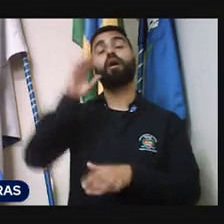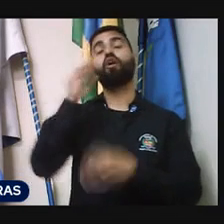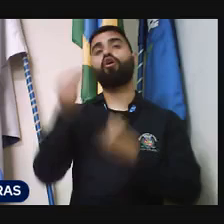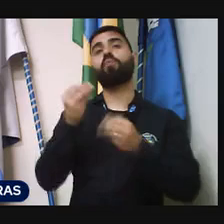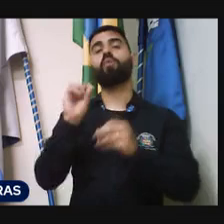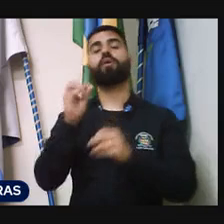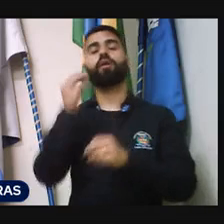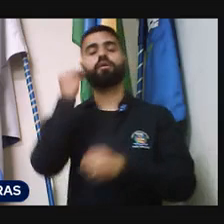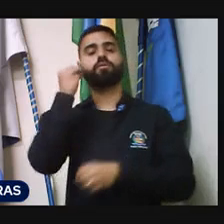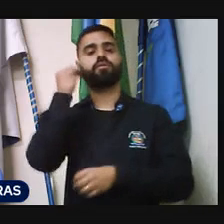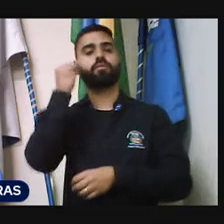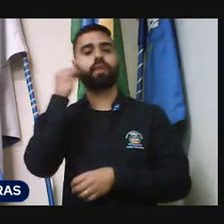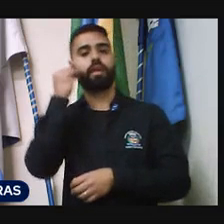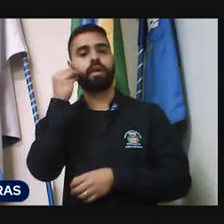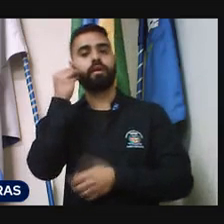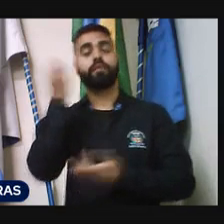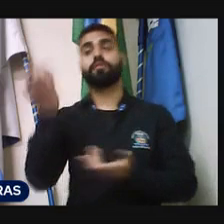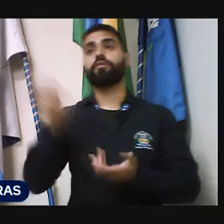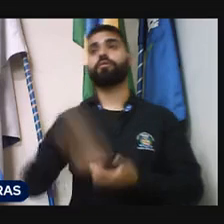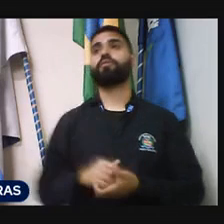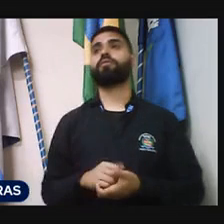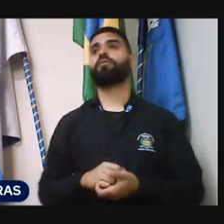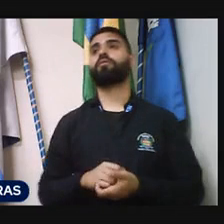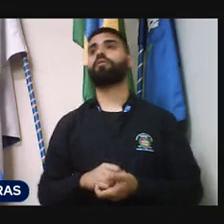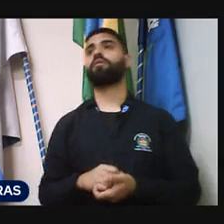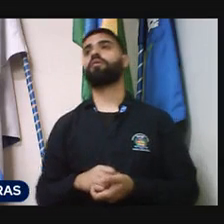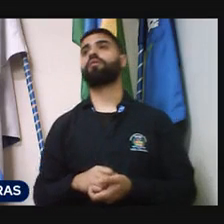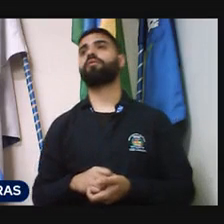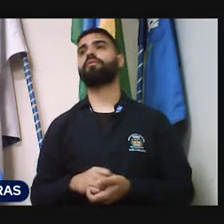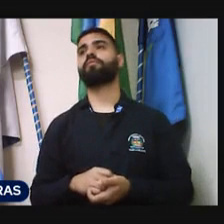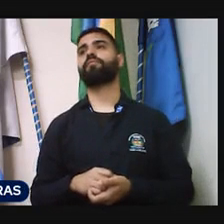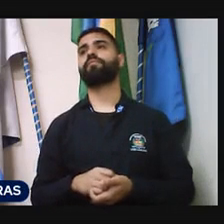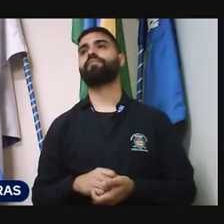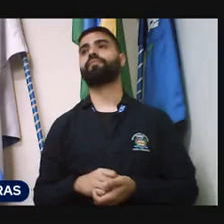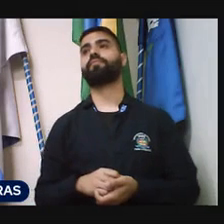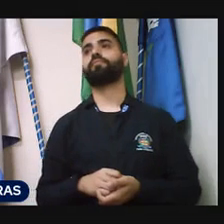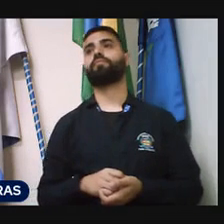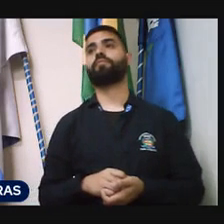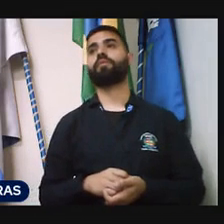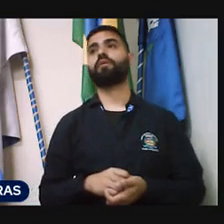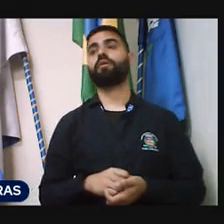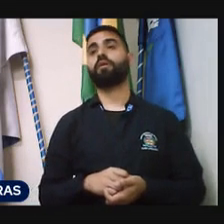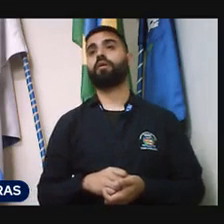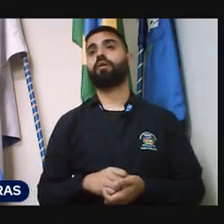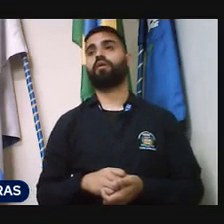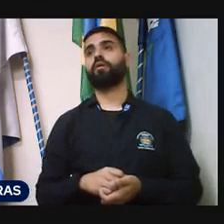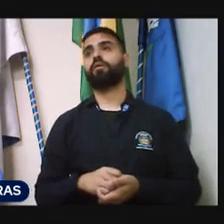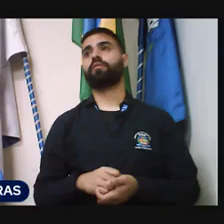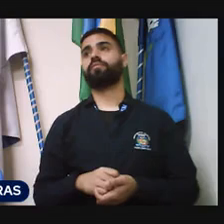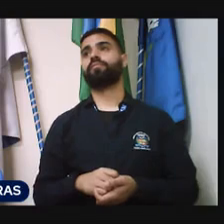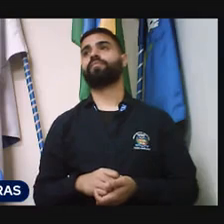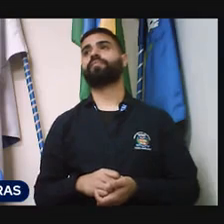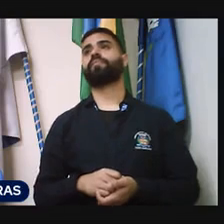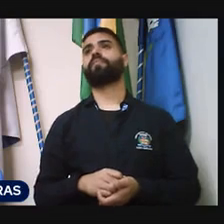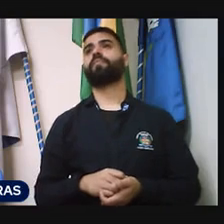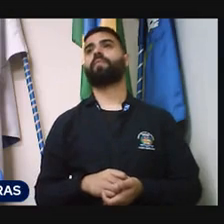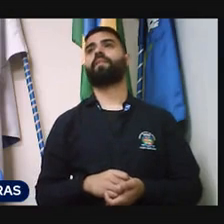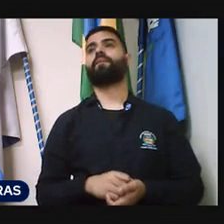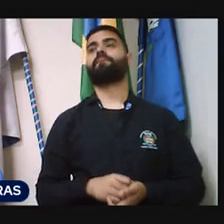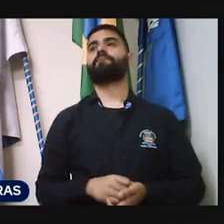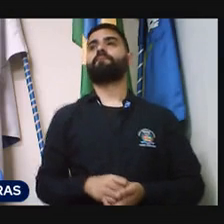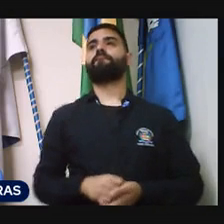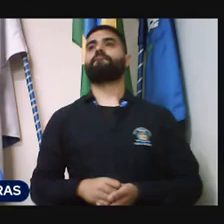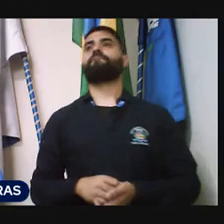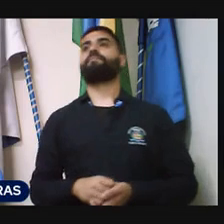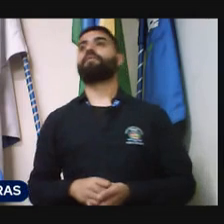a experiência né o hospital pode dar conta até então nós temos aí